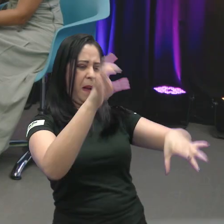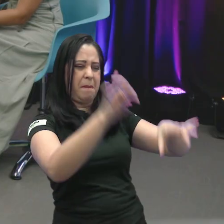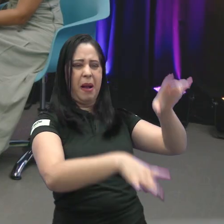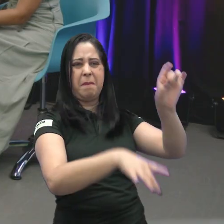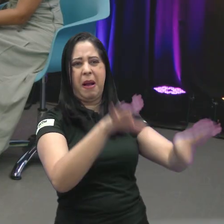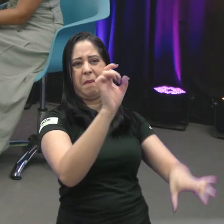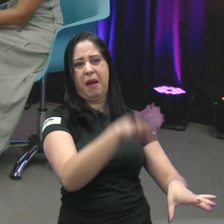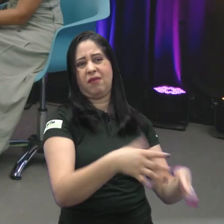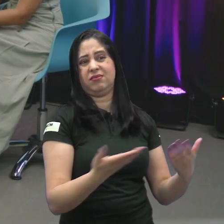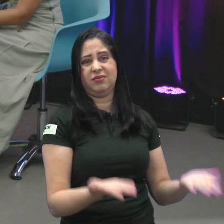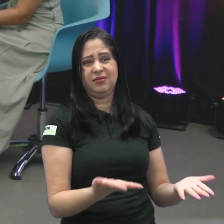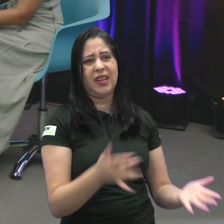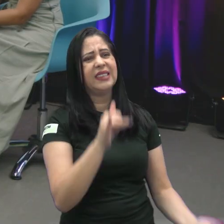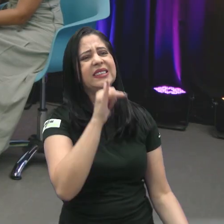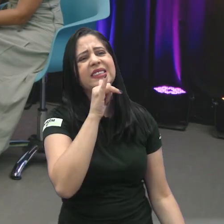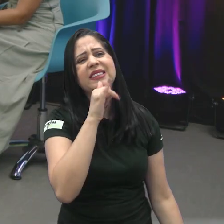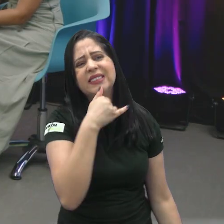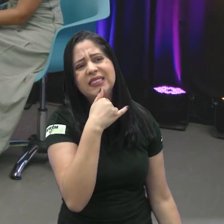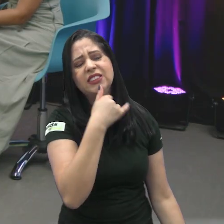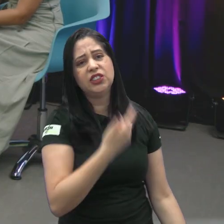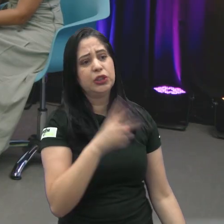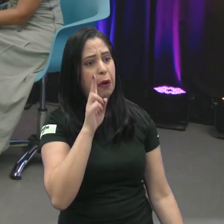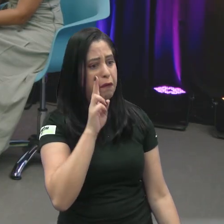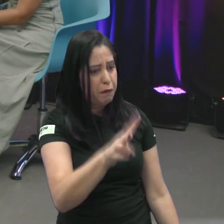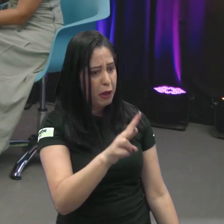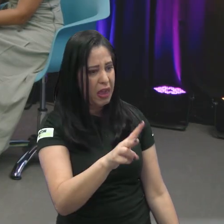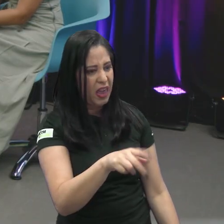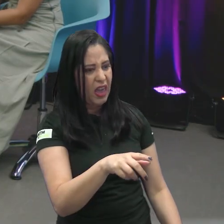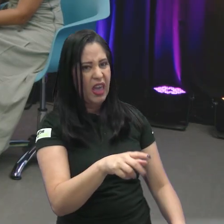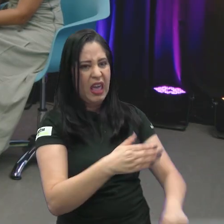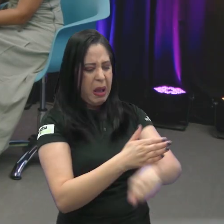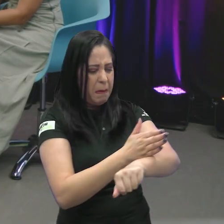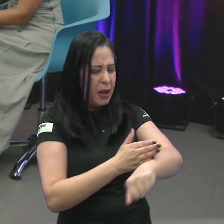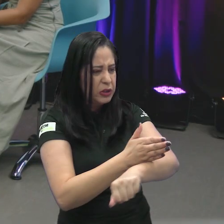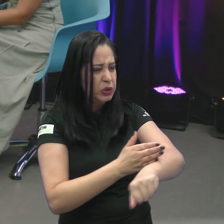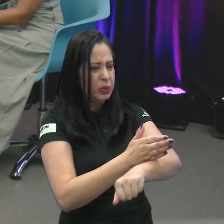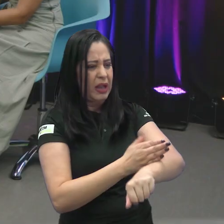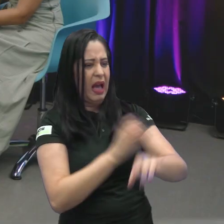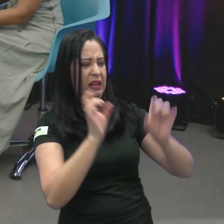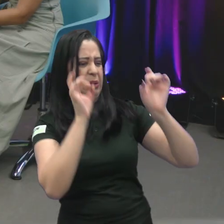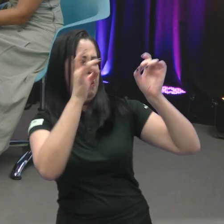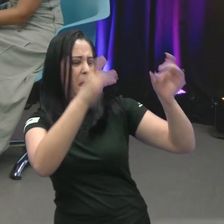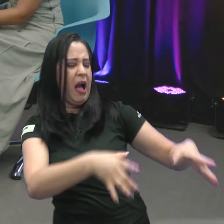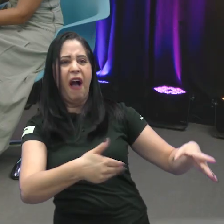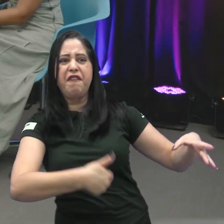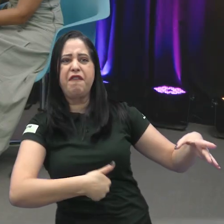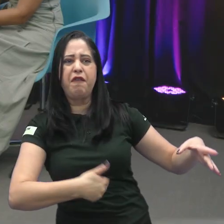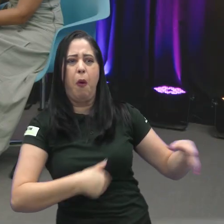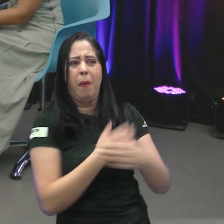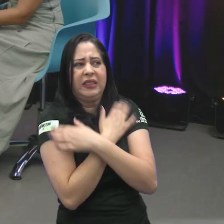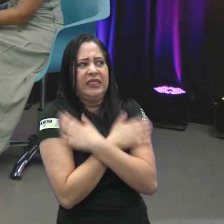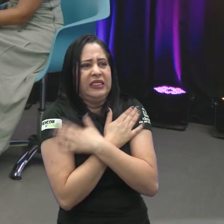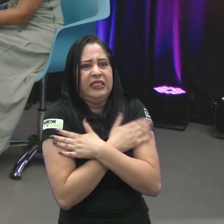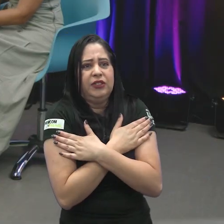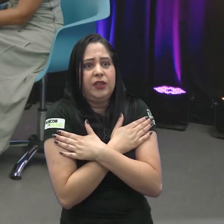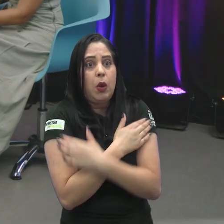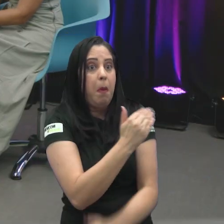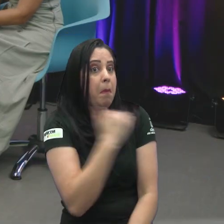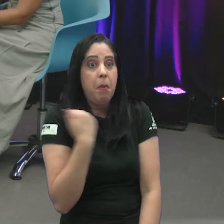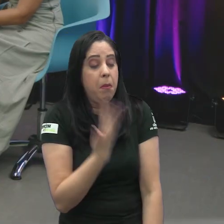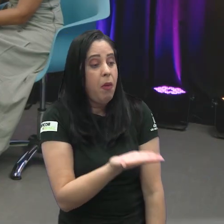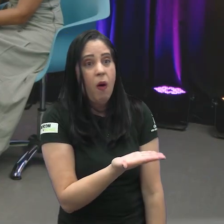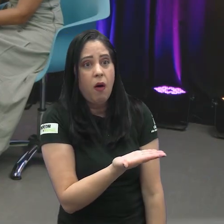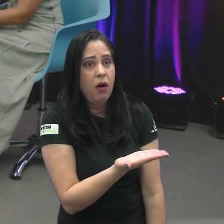aí. É uma tristeza. Muito triste isso. É uma tristeza você ver animais machucados, feridos, abandonados, passando fome, passando